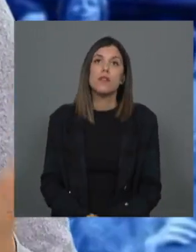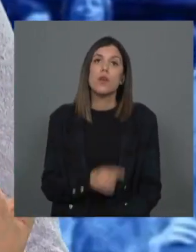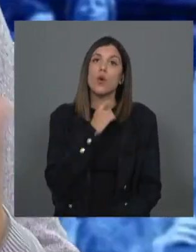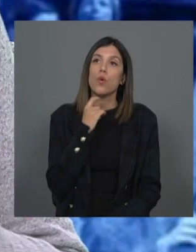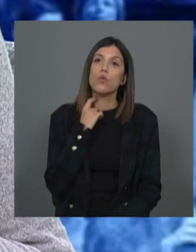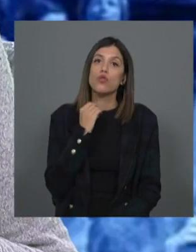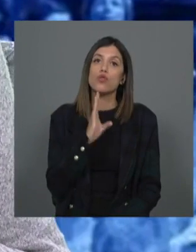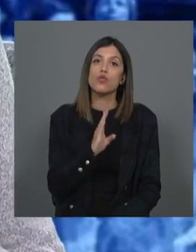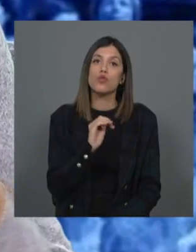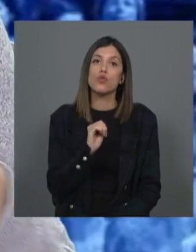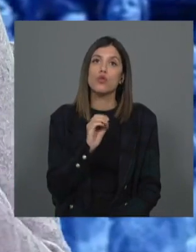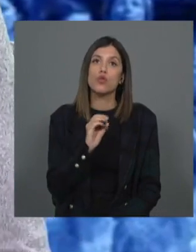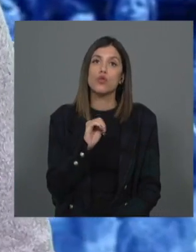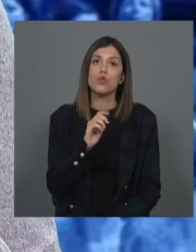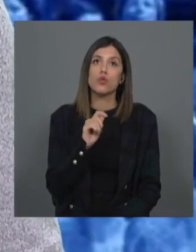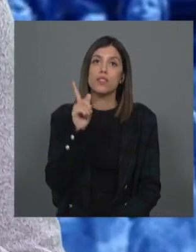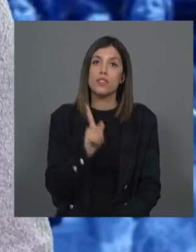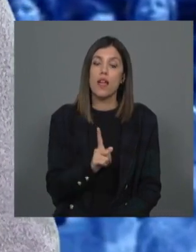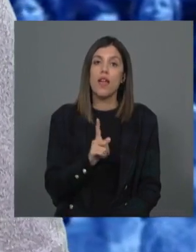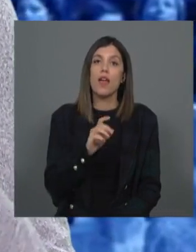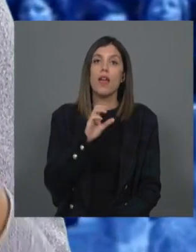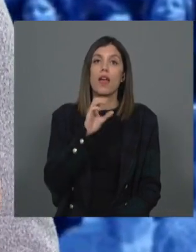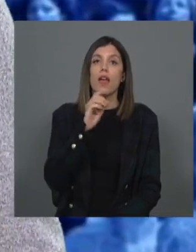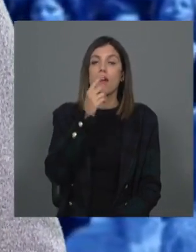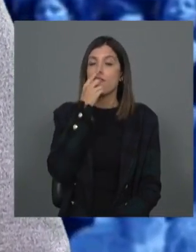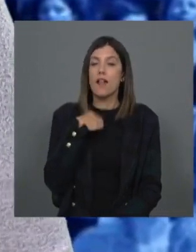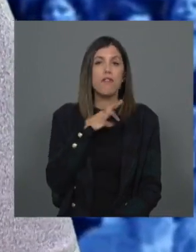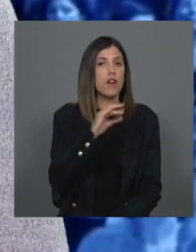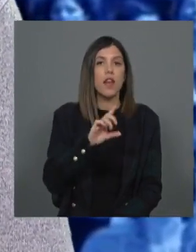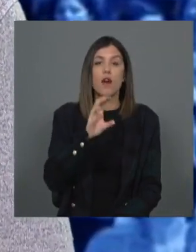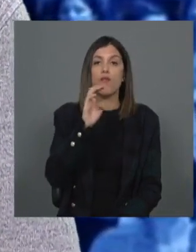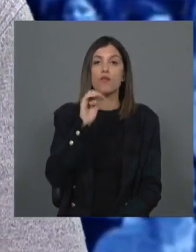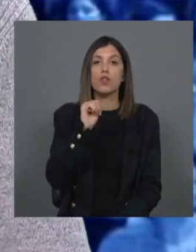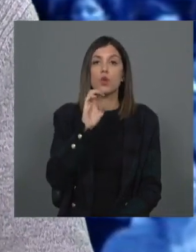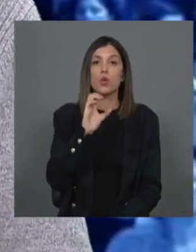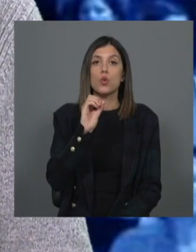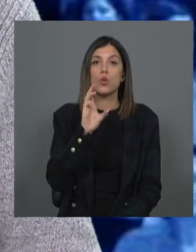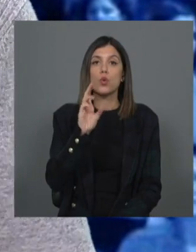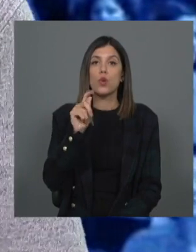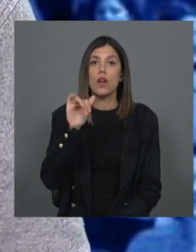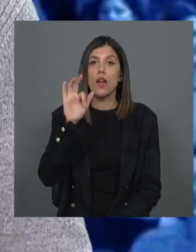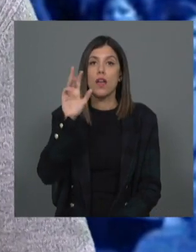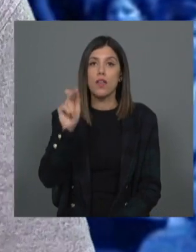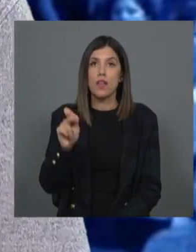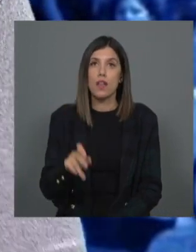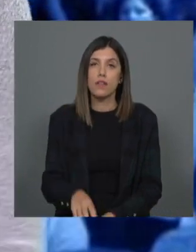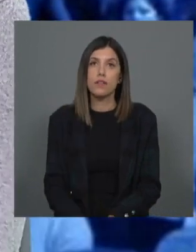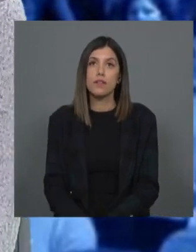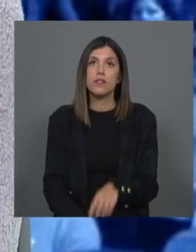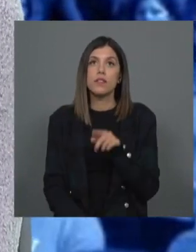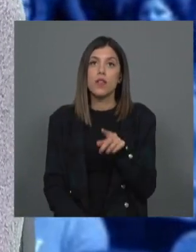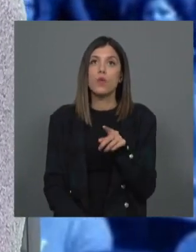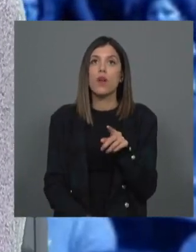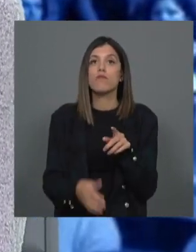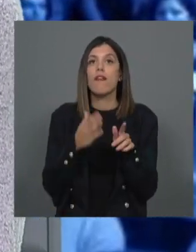Correia não só nos vai permitir, enfim, tornar esta experiência mais profunda, e porque não é fácil